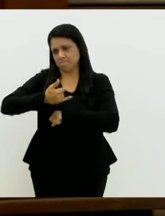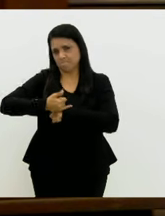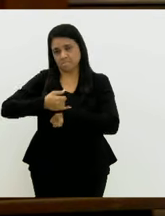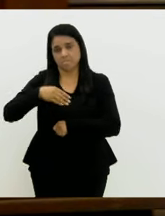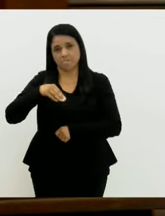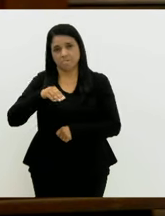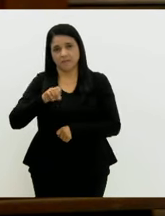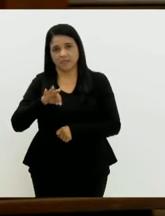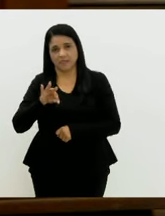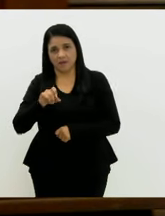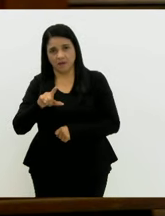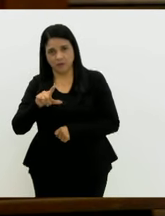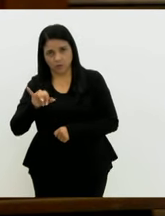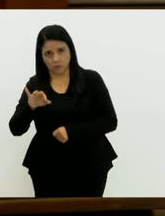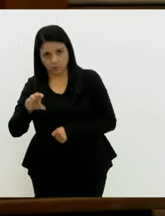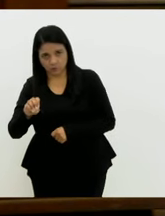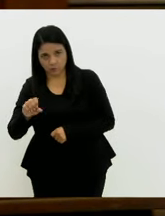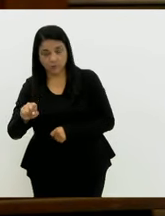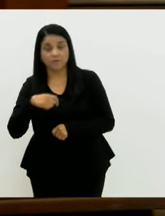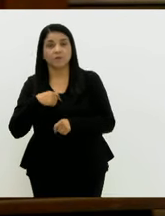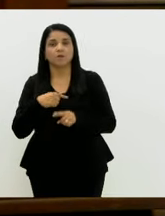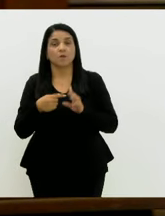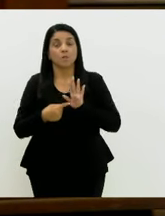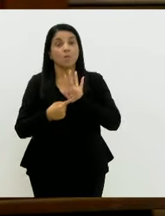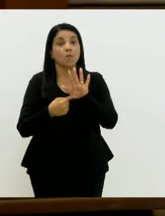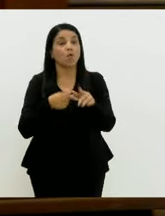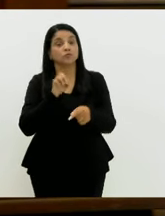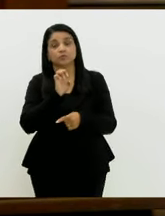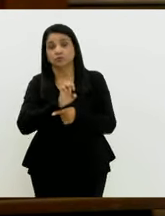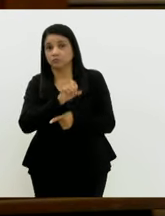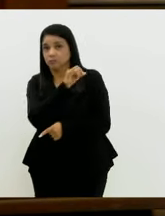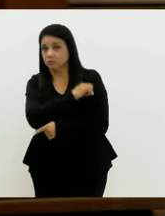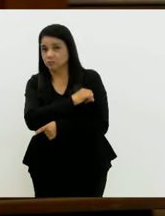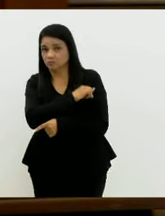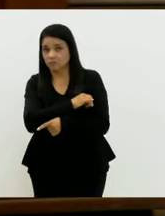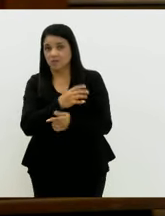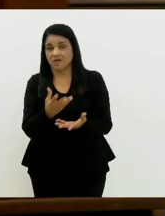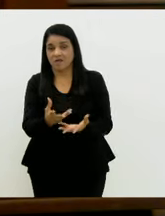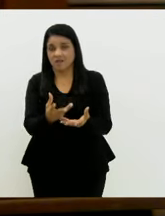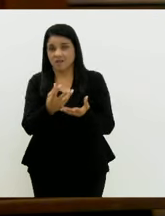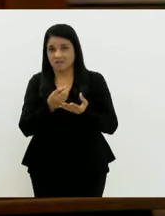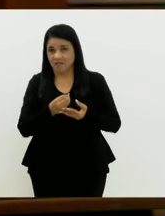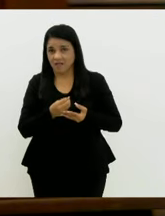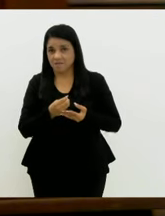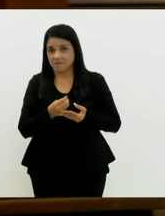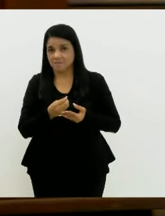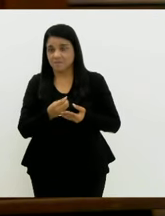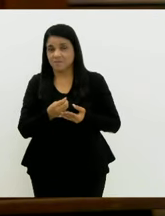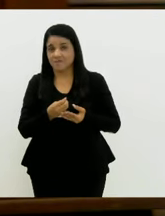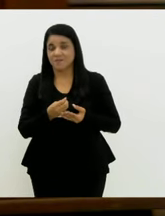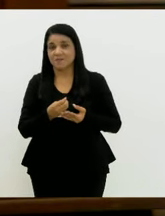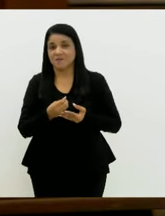Então, nós vemos que o Estado do Rio de Janeiro recebe um novo sopro